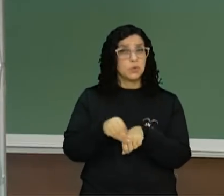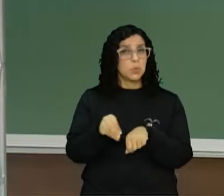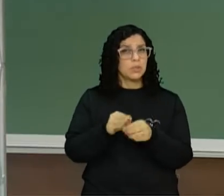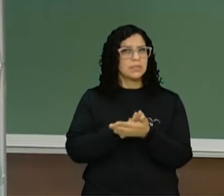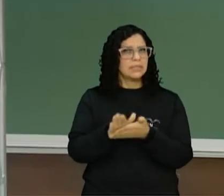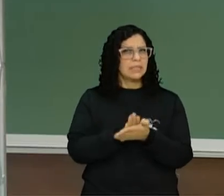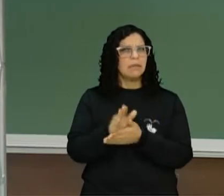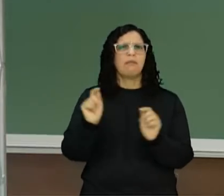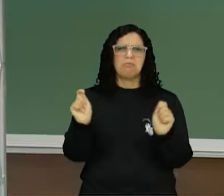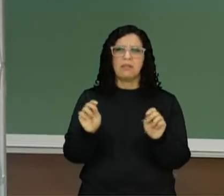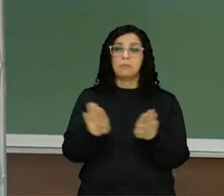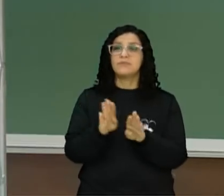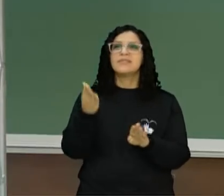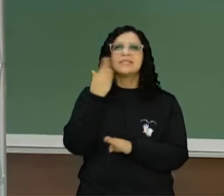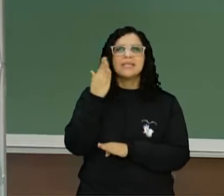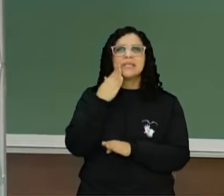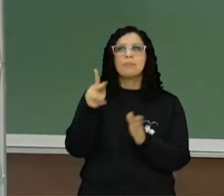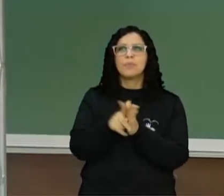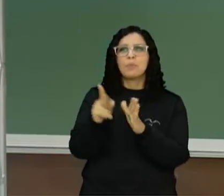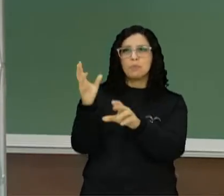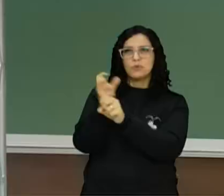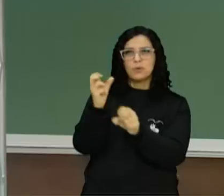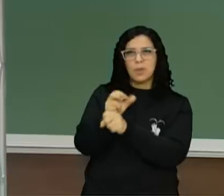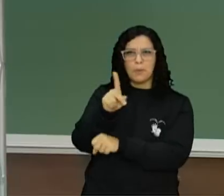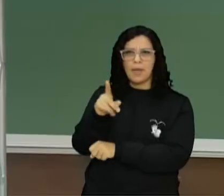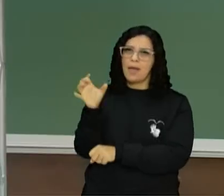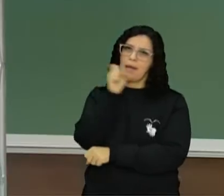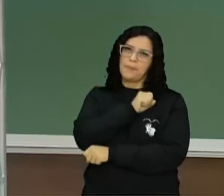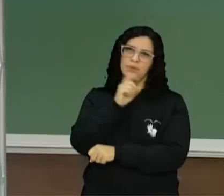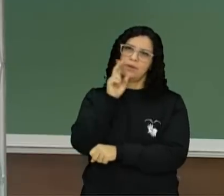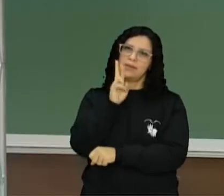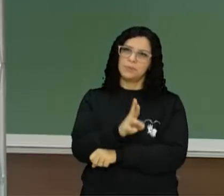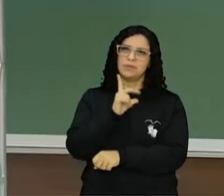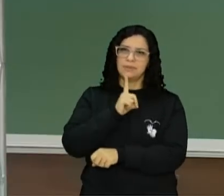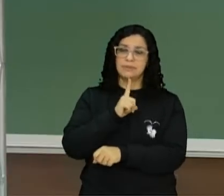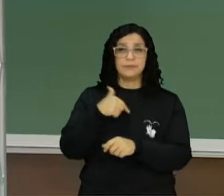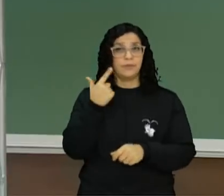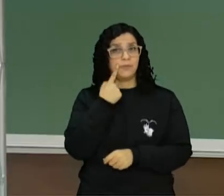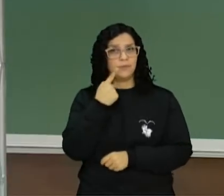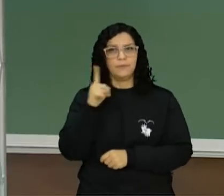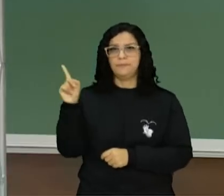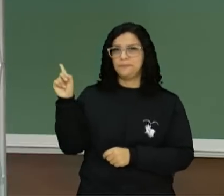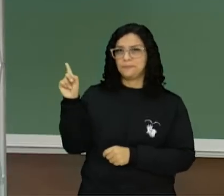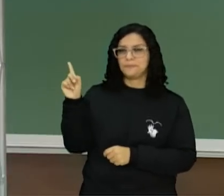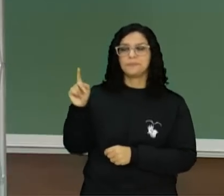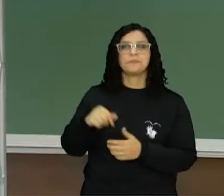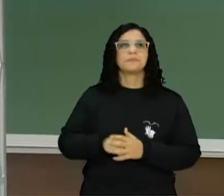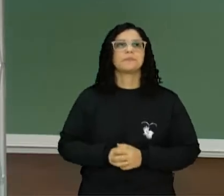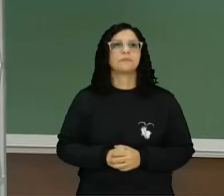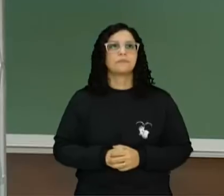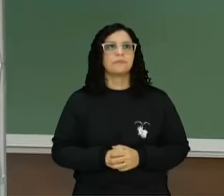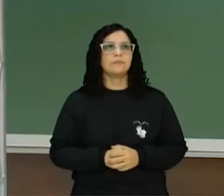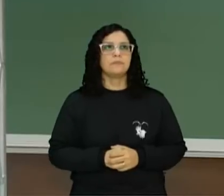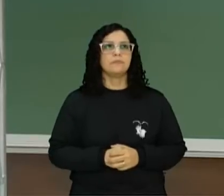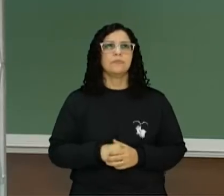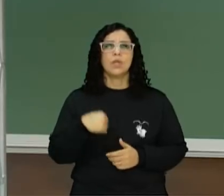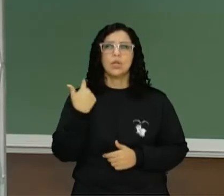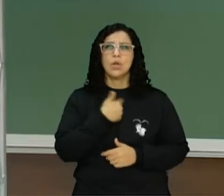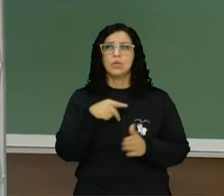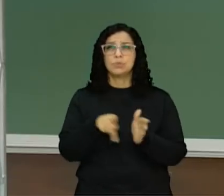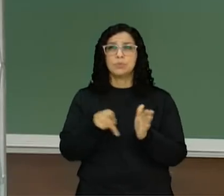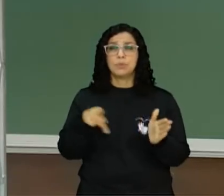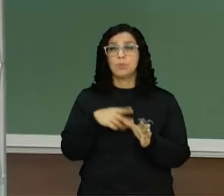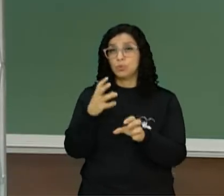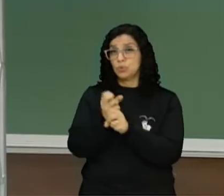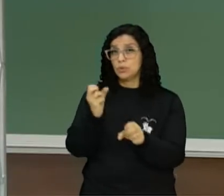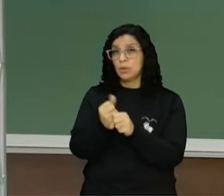dos termos. É claro que se você souber somar uma PA, você vai fazer bem mais rápido, ok? Vamos lá então. Aqui nós temos as toneladas de